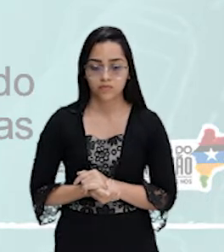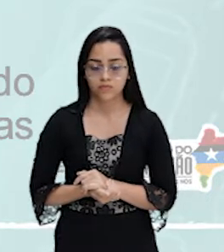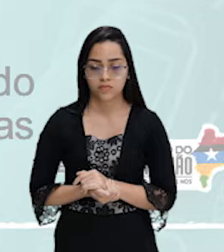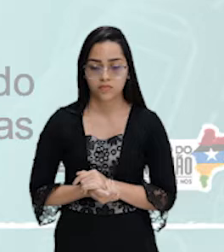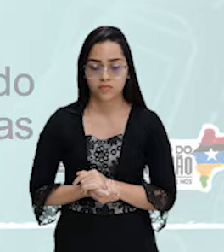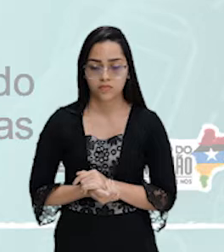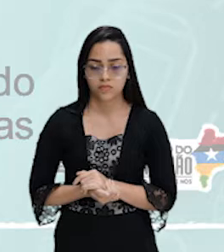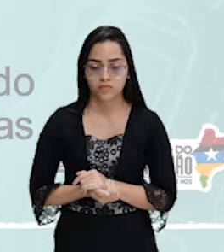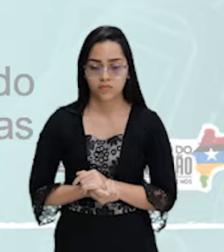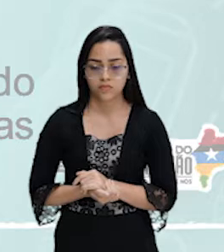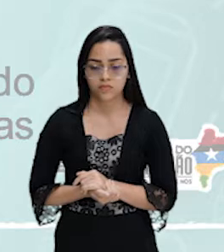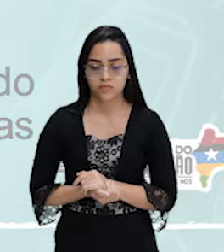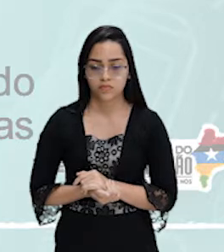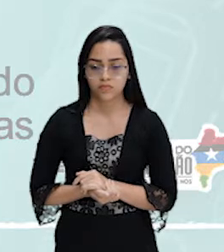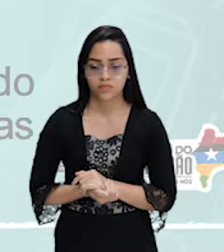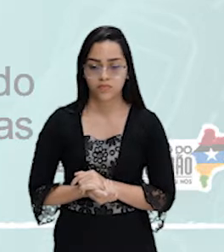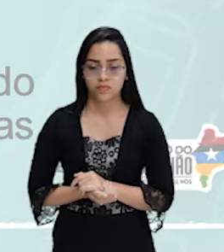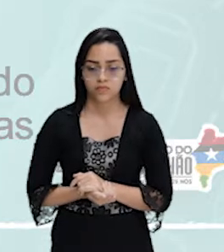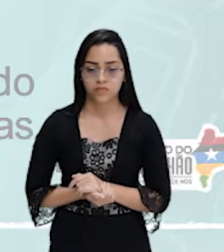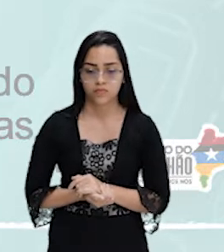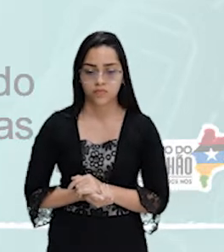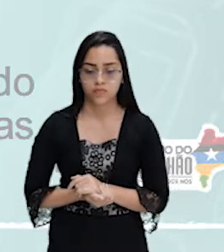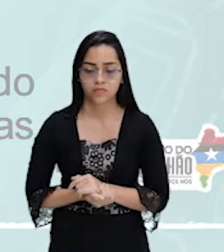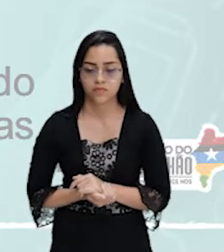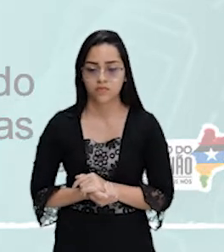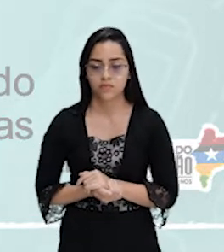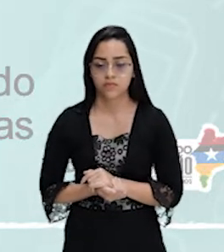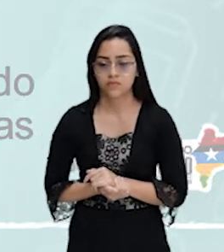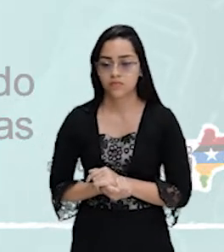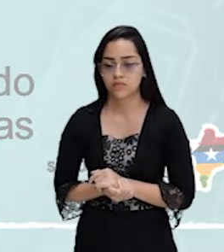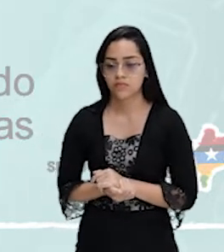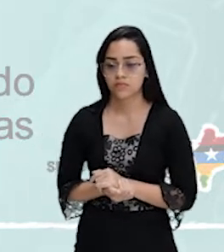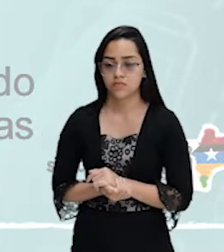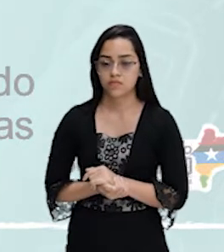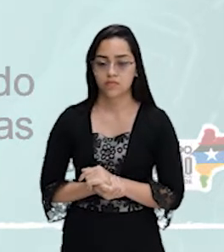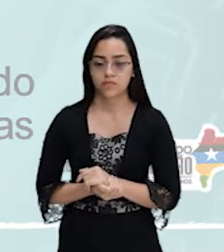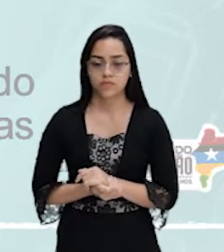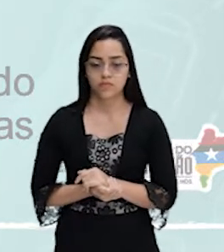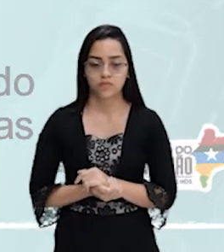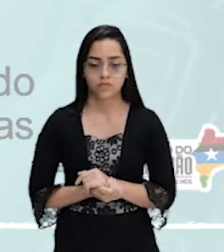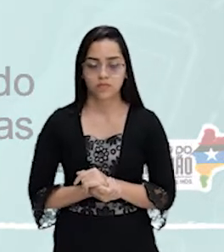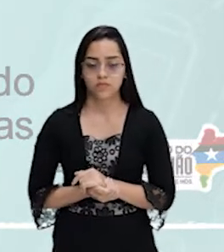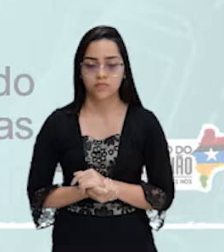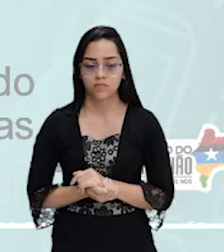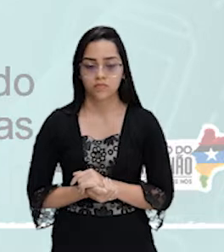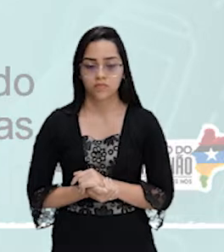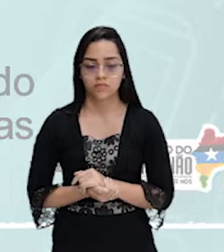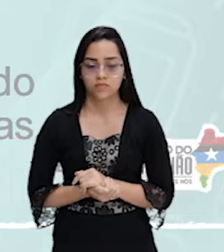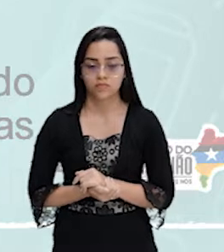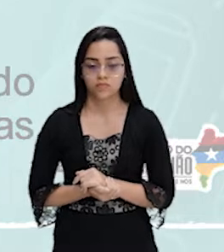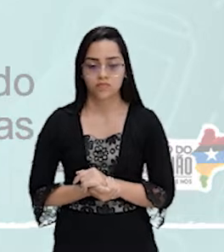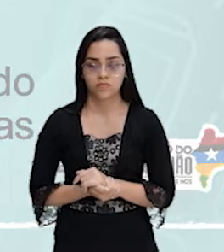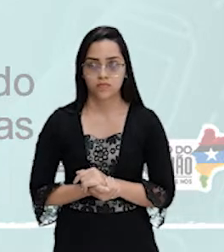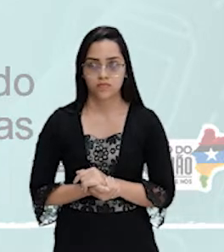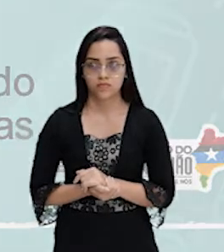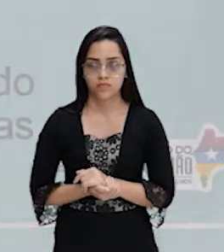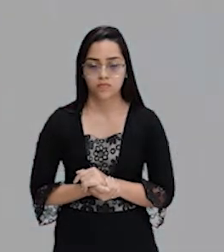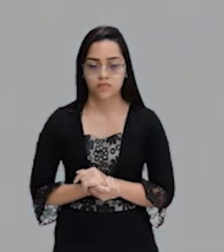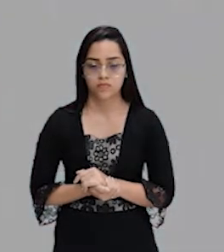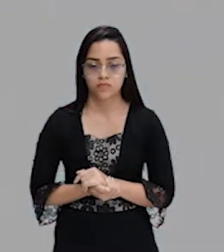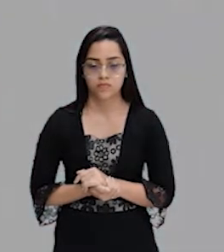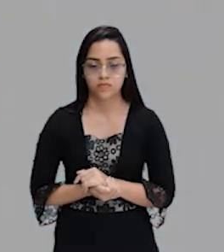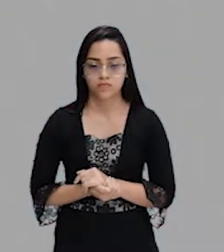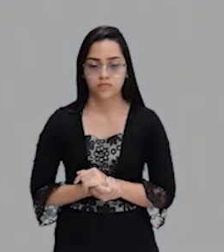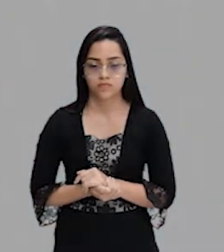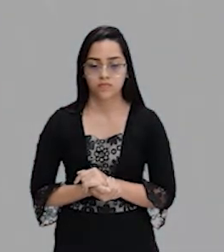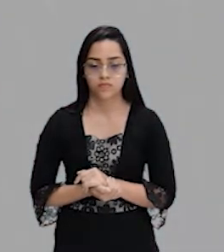são as terras altas, que são montanhas que foram erguidas com o resultado dos impactos.